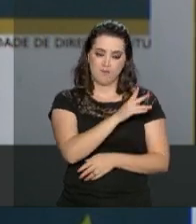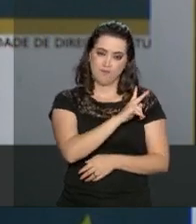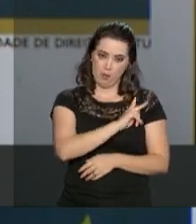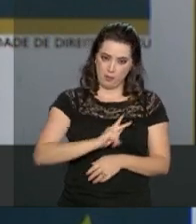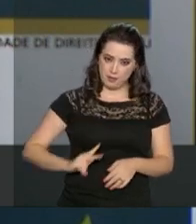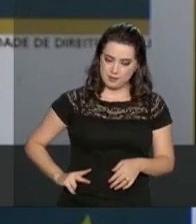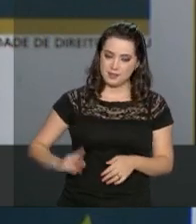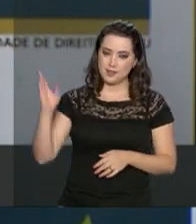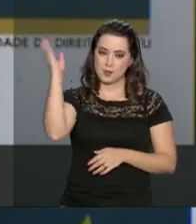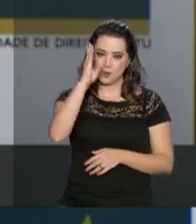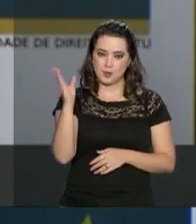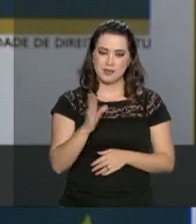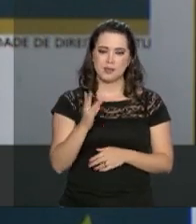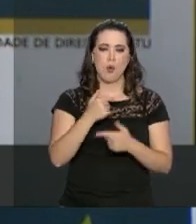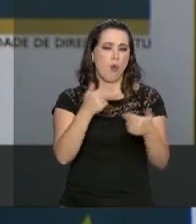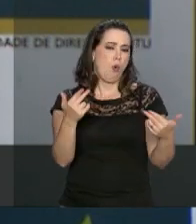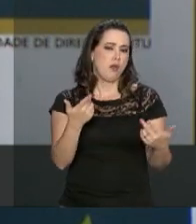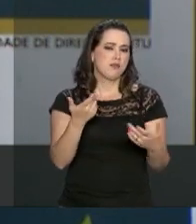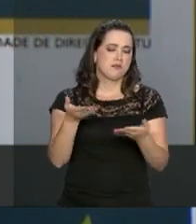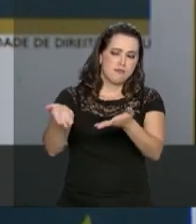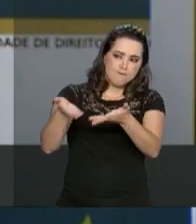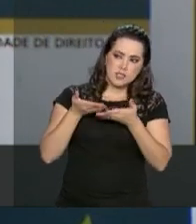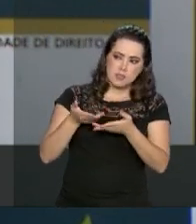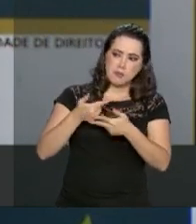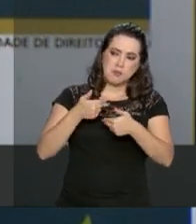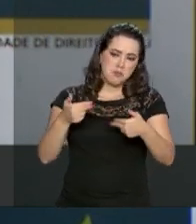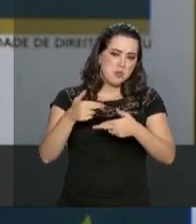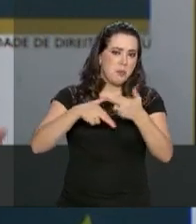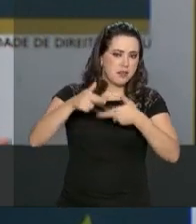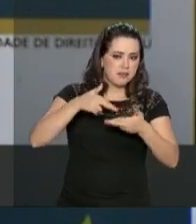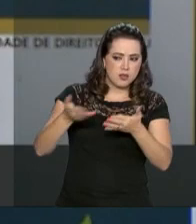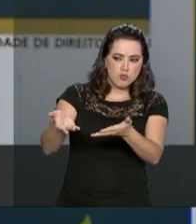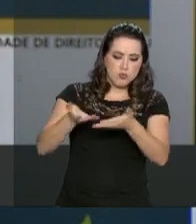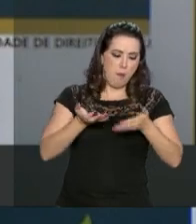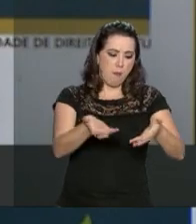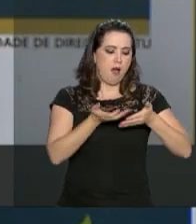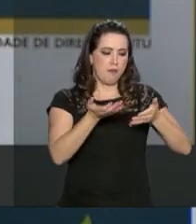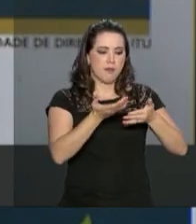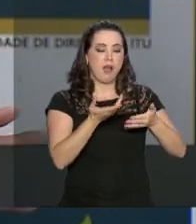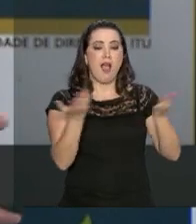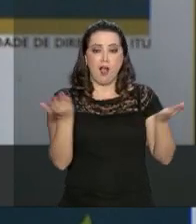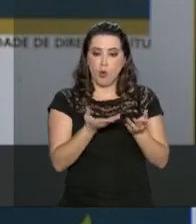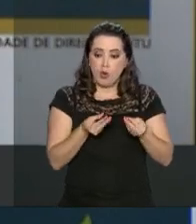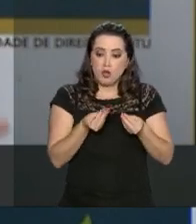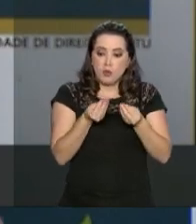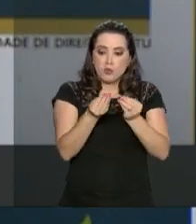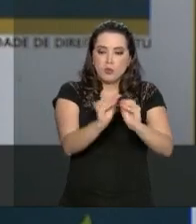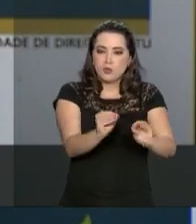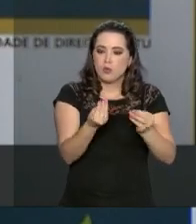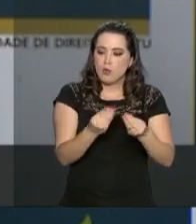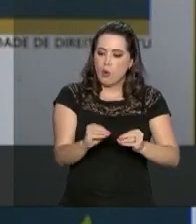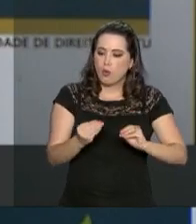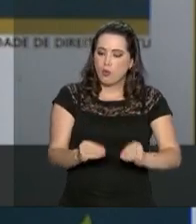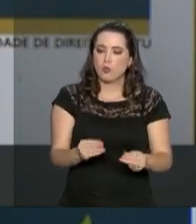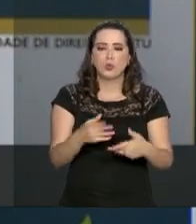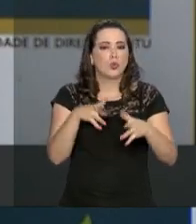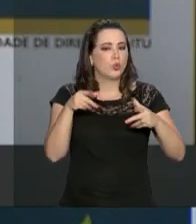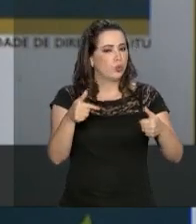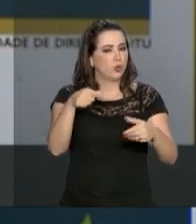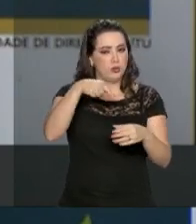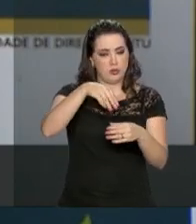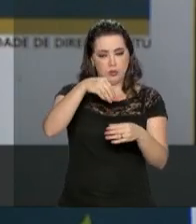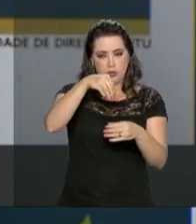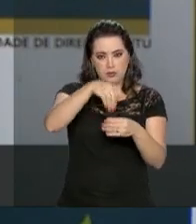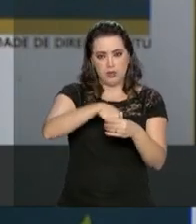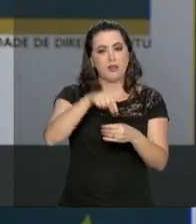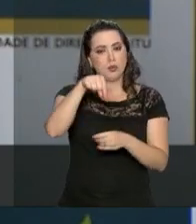Quando visitarem ali o acervo, verificarão, né, presentes que eu andei ganhando, etc., como